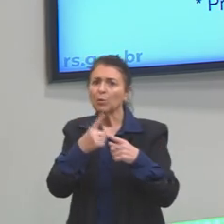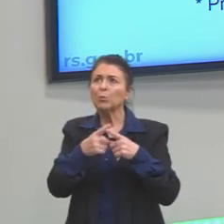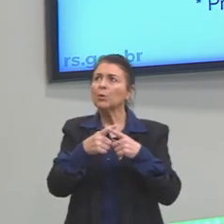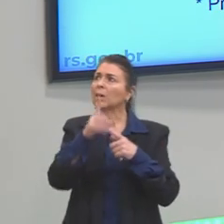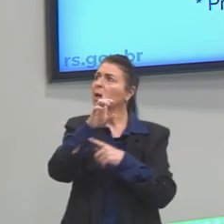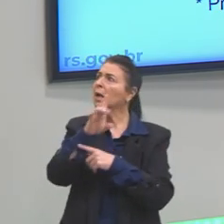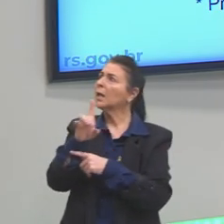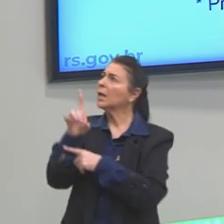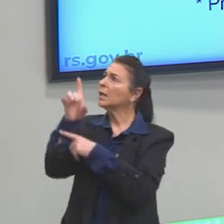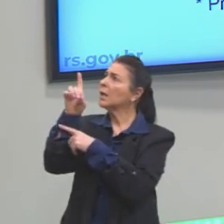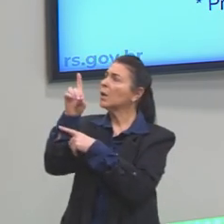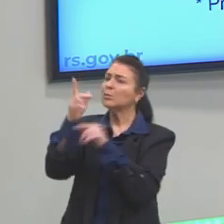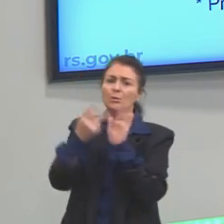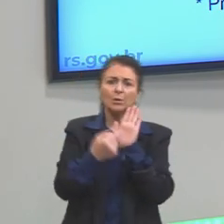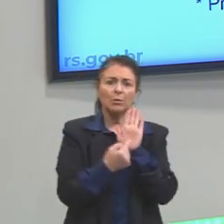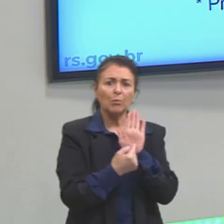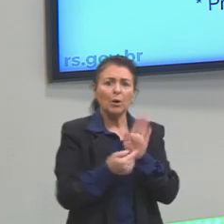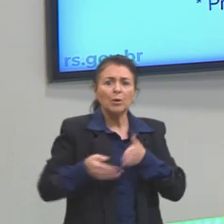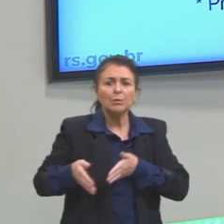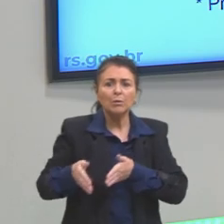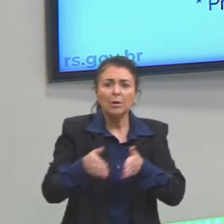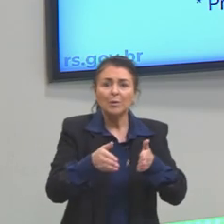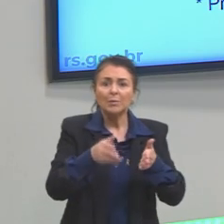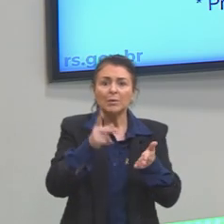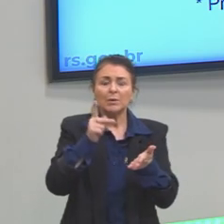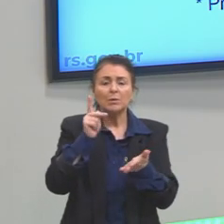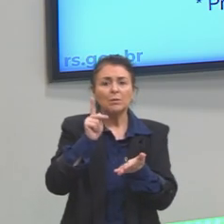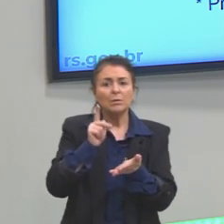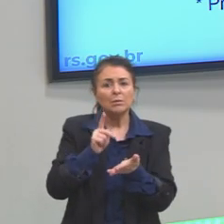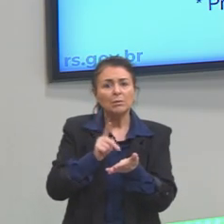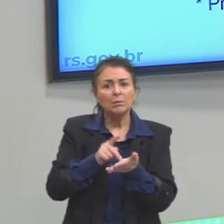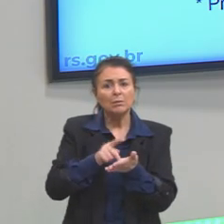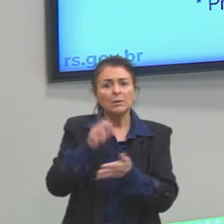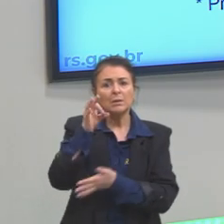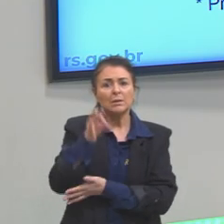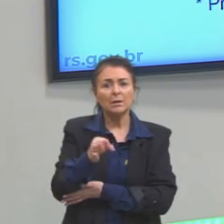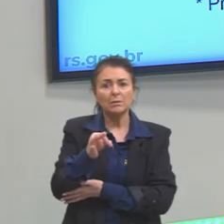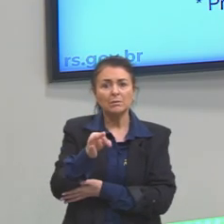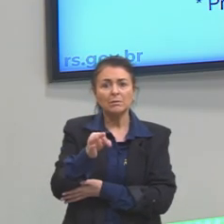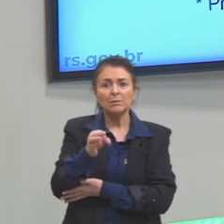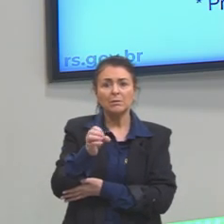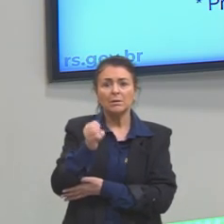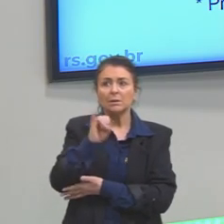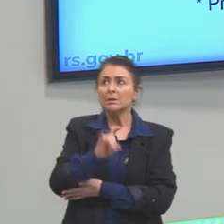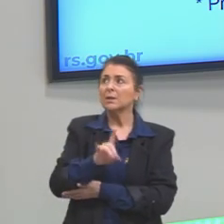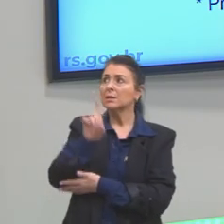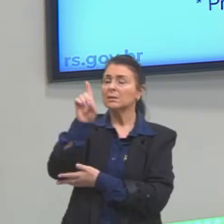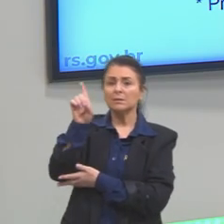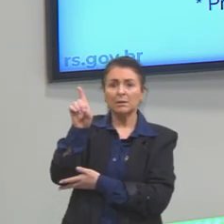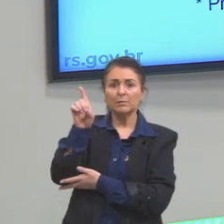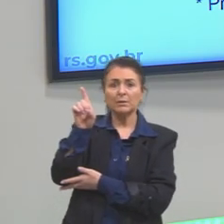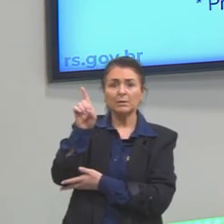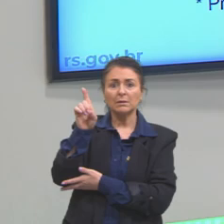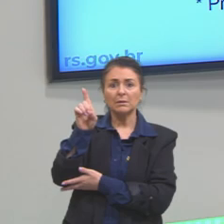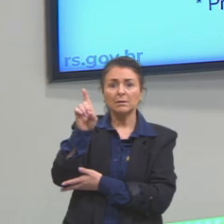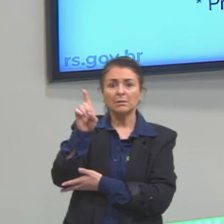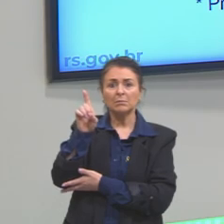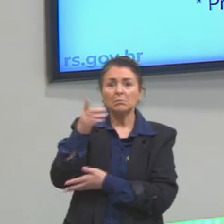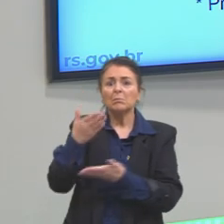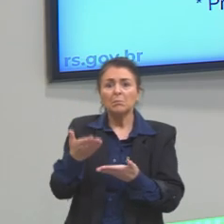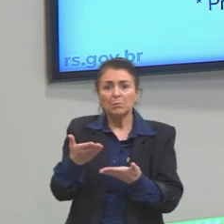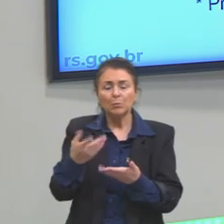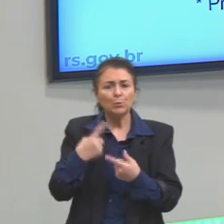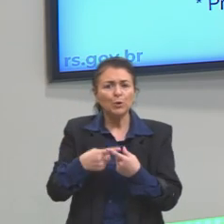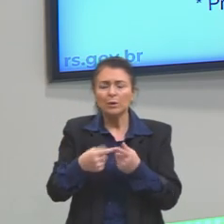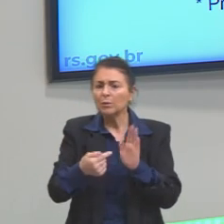nós para o caminho correto se ele já conhece ele sabe o filme da nossa vida Exatamente é que tá a questão